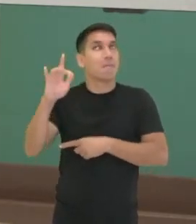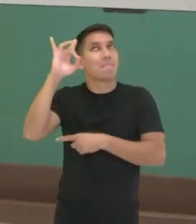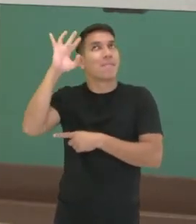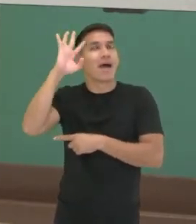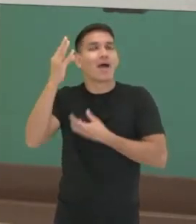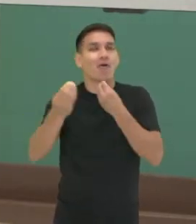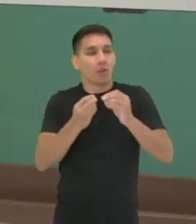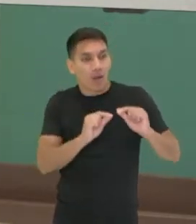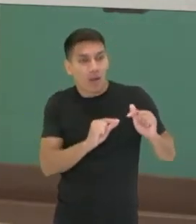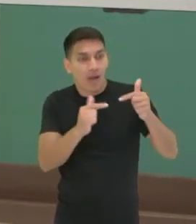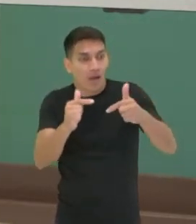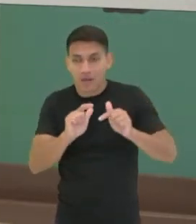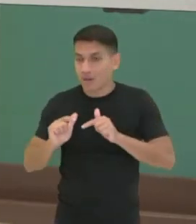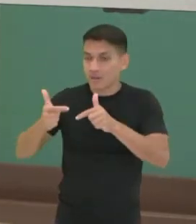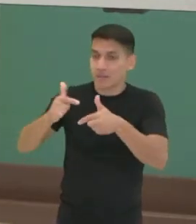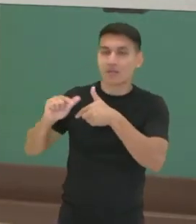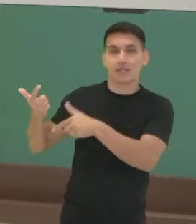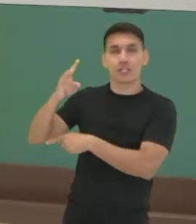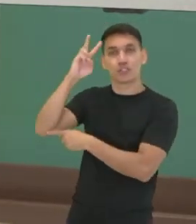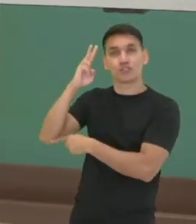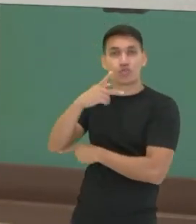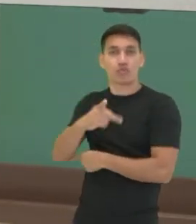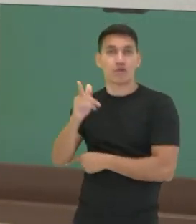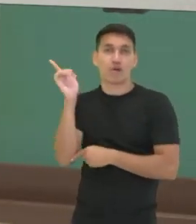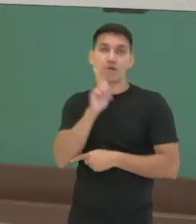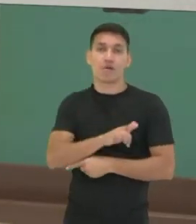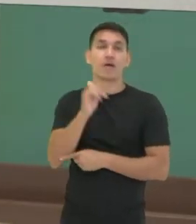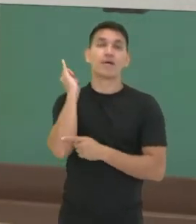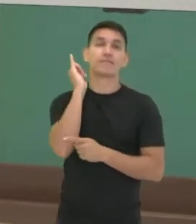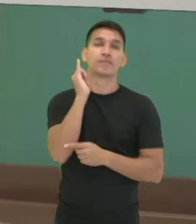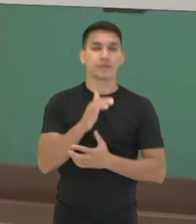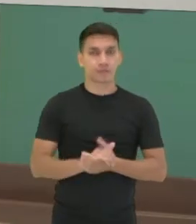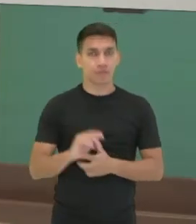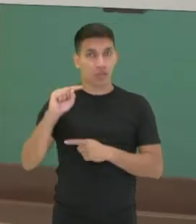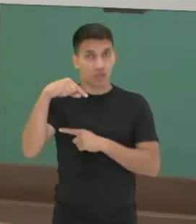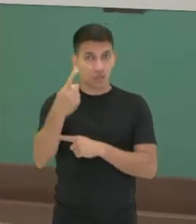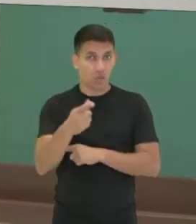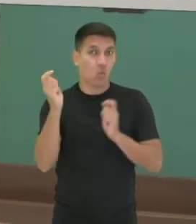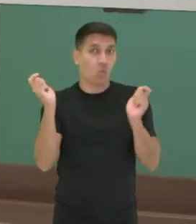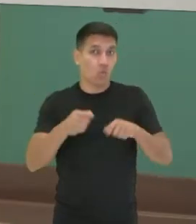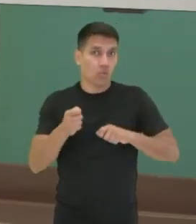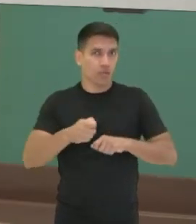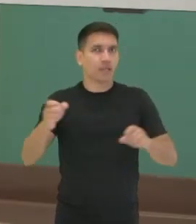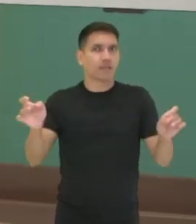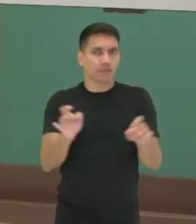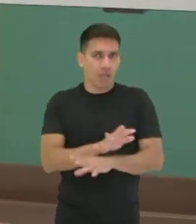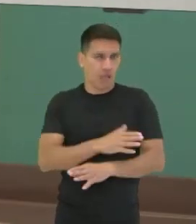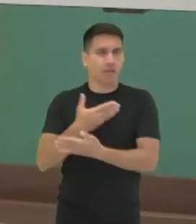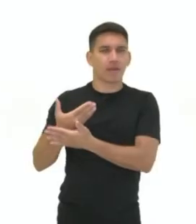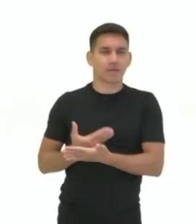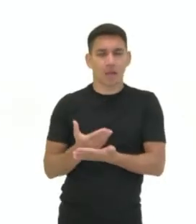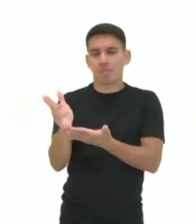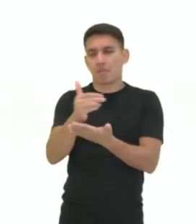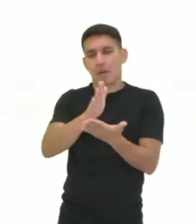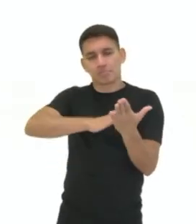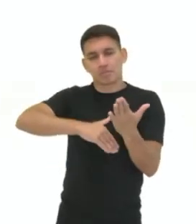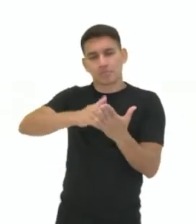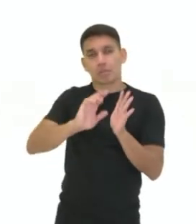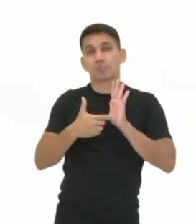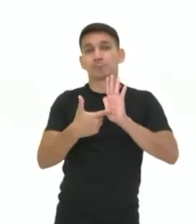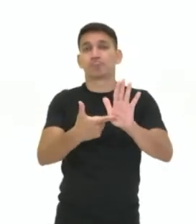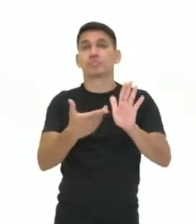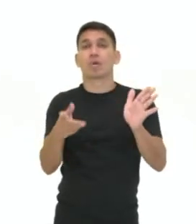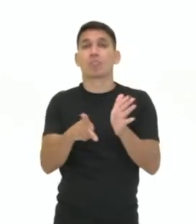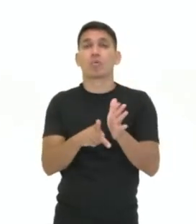ação dessa história que você narrou. Depois você pode, quando terminar a aula, colorir e fazer uma apresentação no